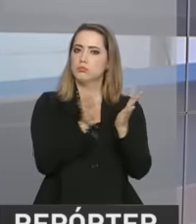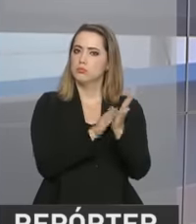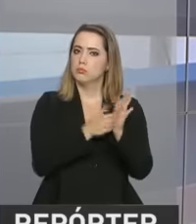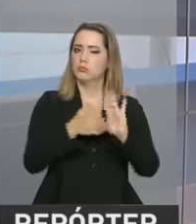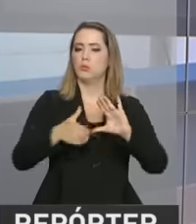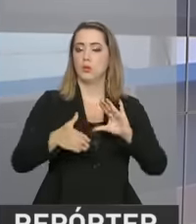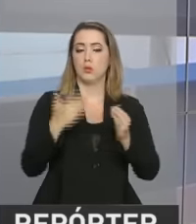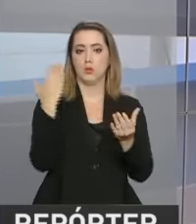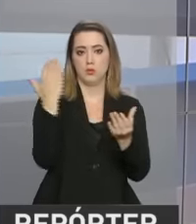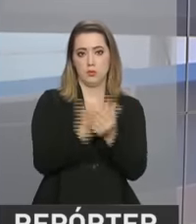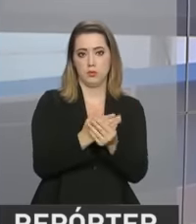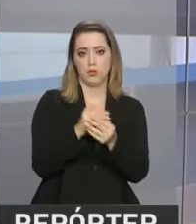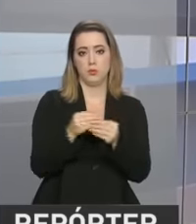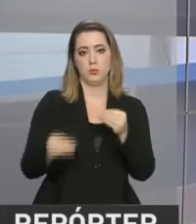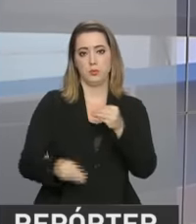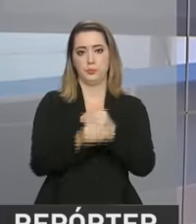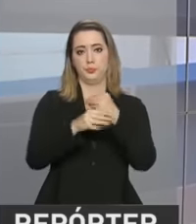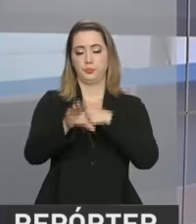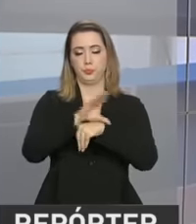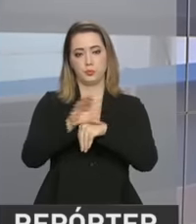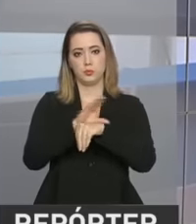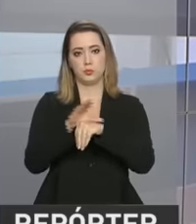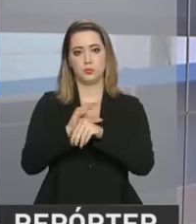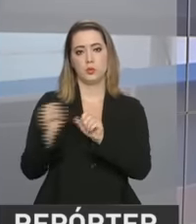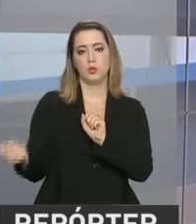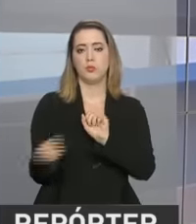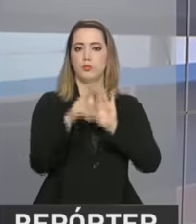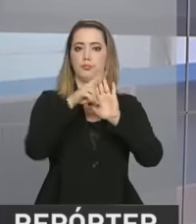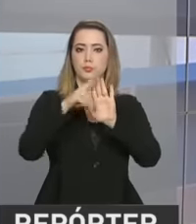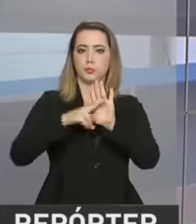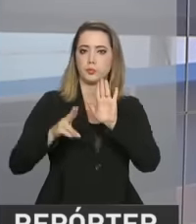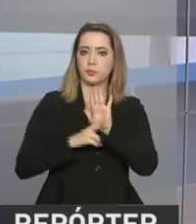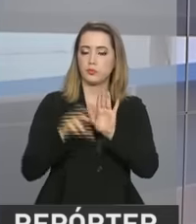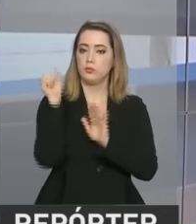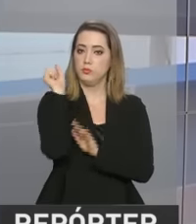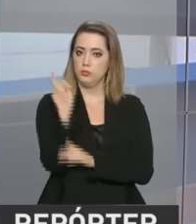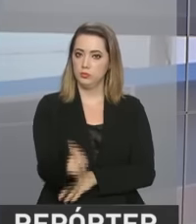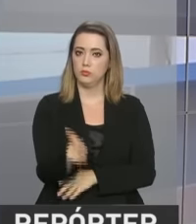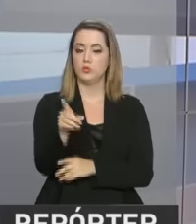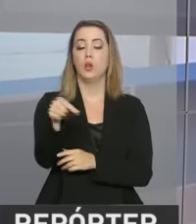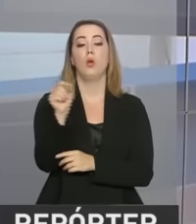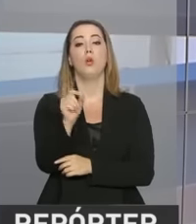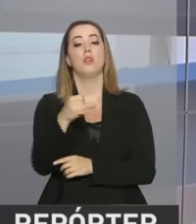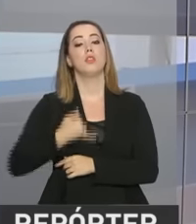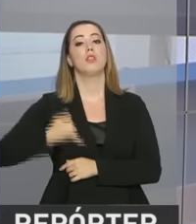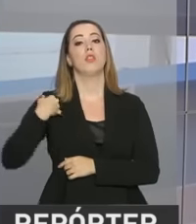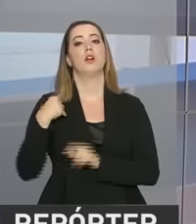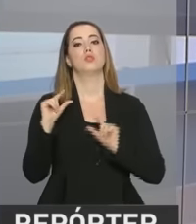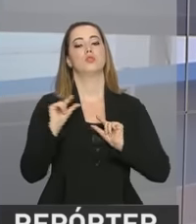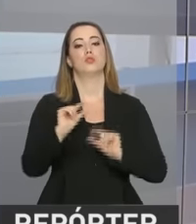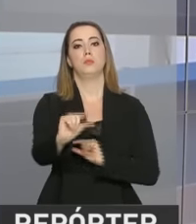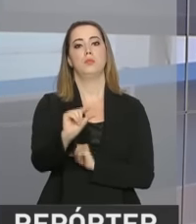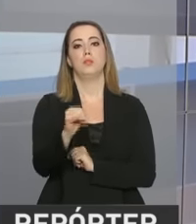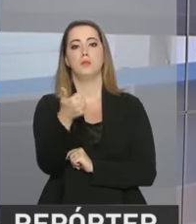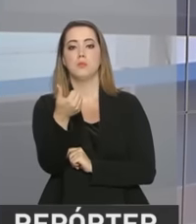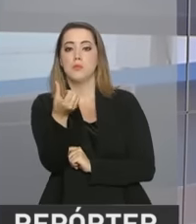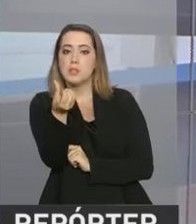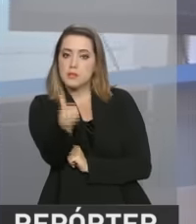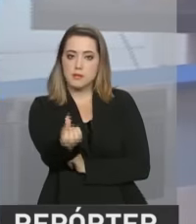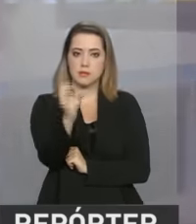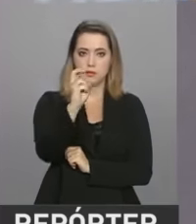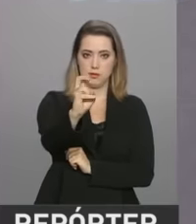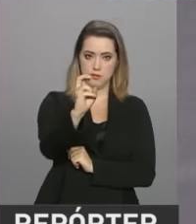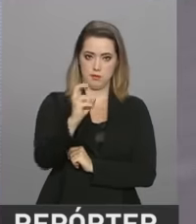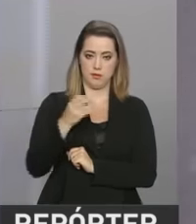Constituição de reforma da Previdência já está no Congresso Nacional. A medida fixa a idade mínima para aposentadoria em 65 anos.